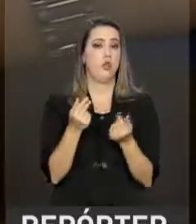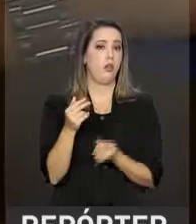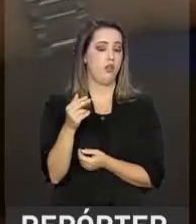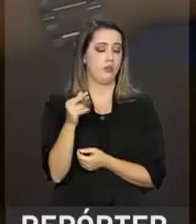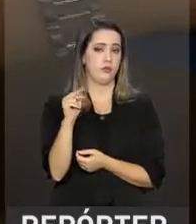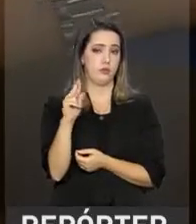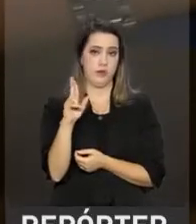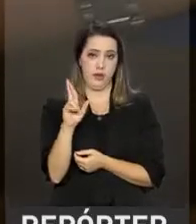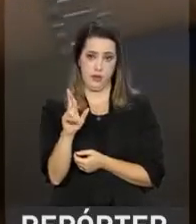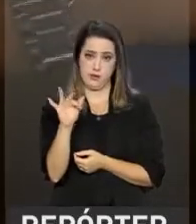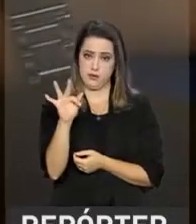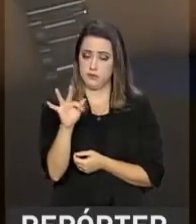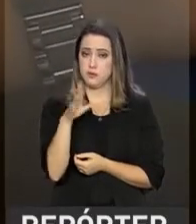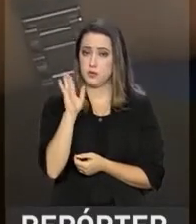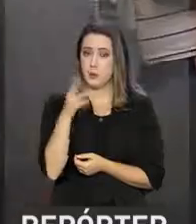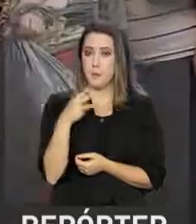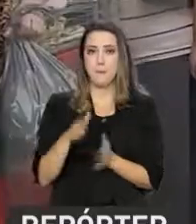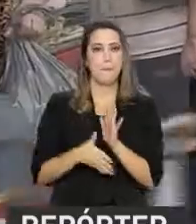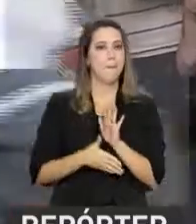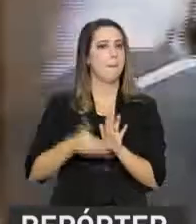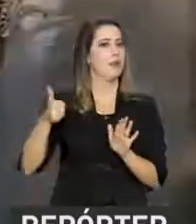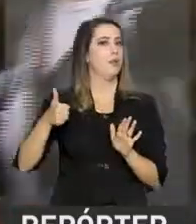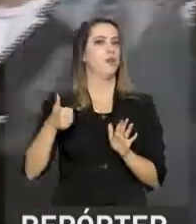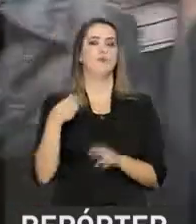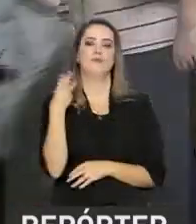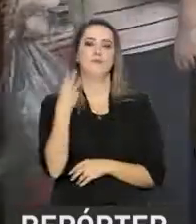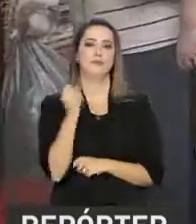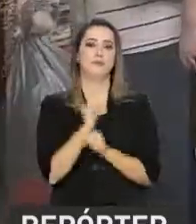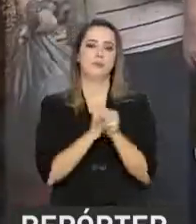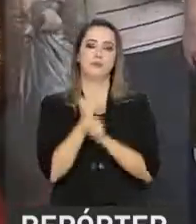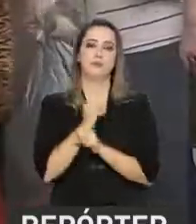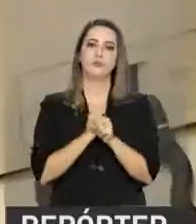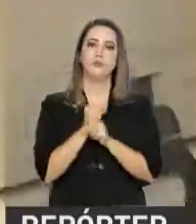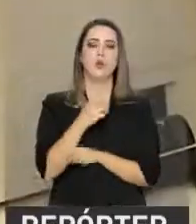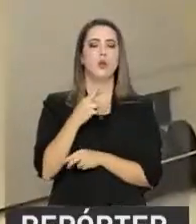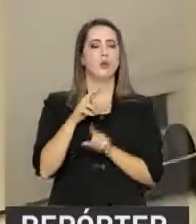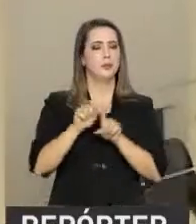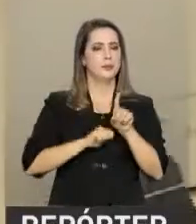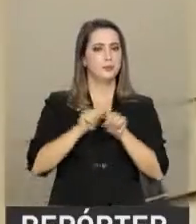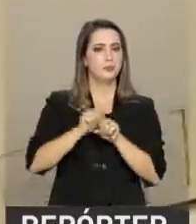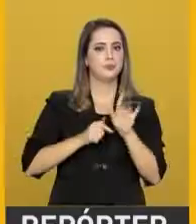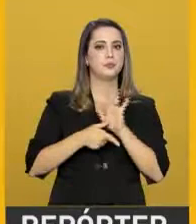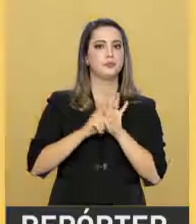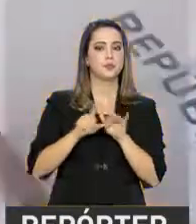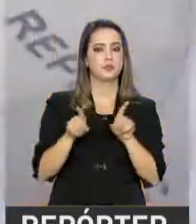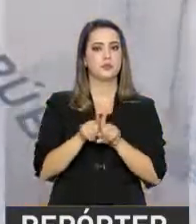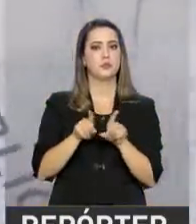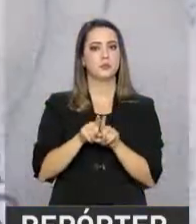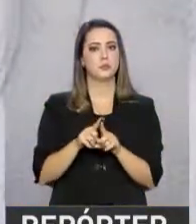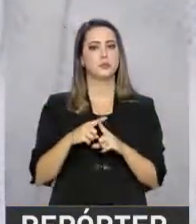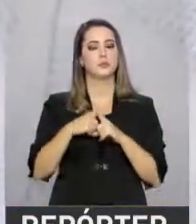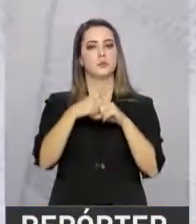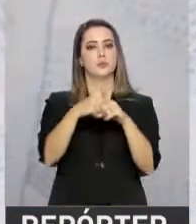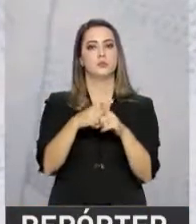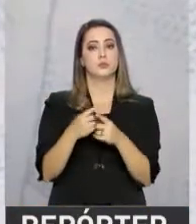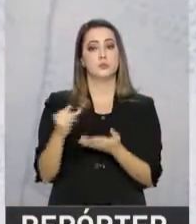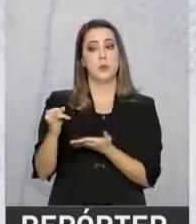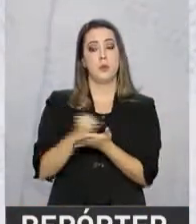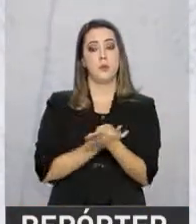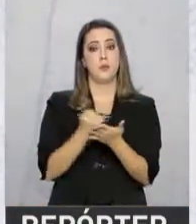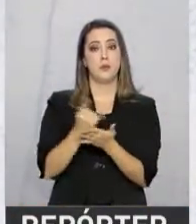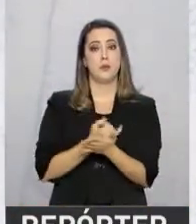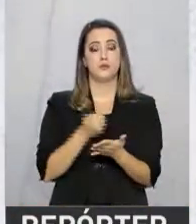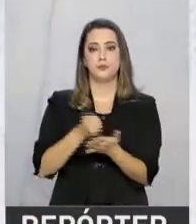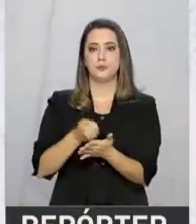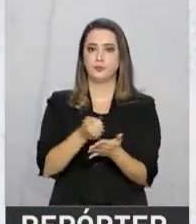seu melhor resultado em 3 anos. E no mês anterior, o resultado também tinha sido positivo. Impostos, contribuições e